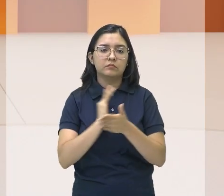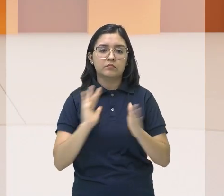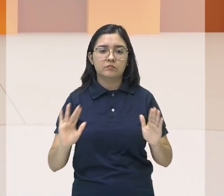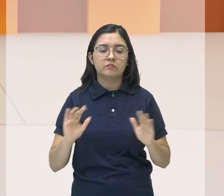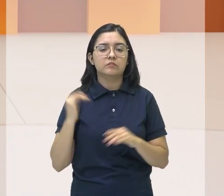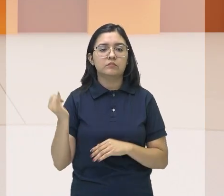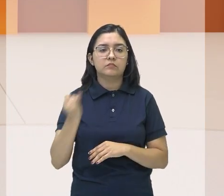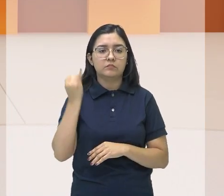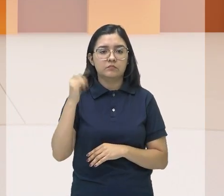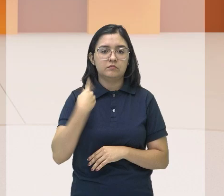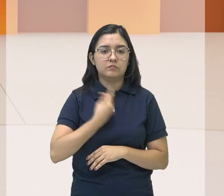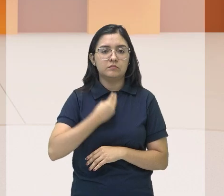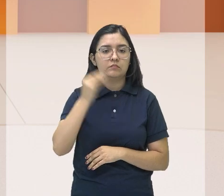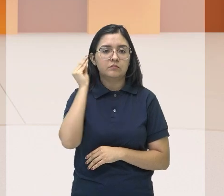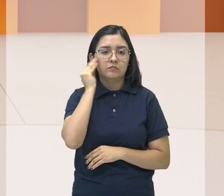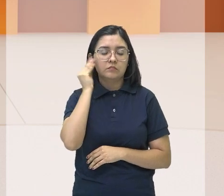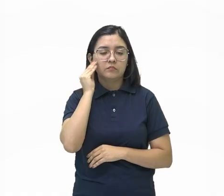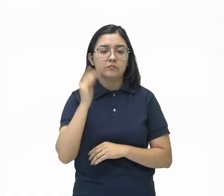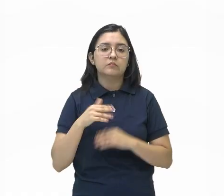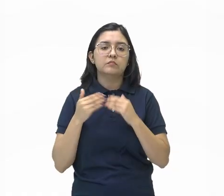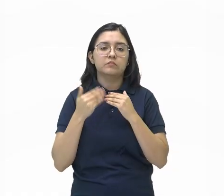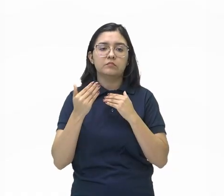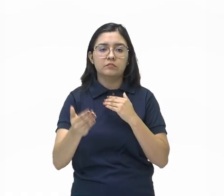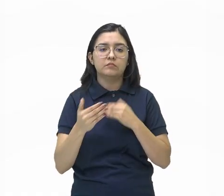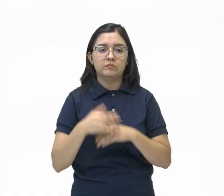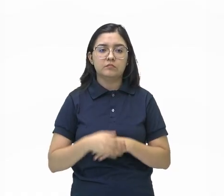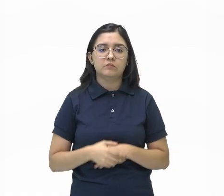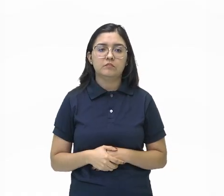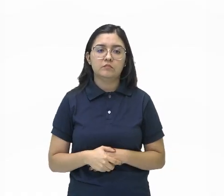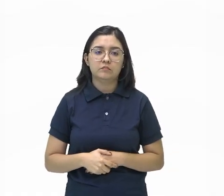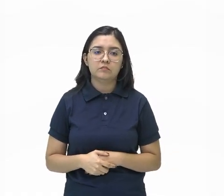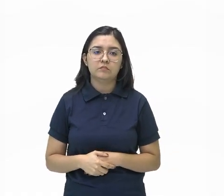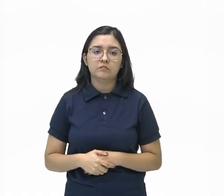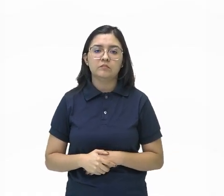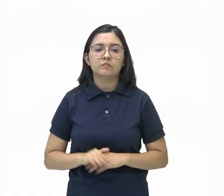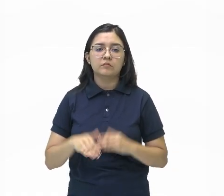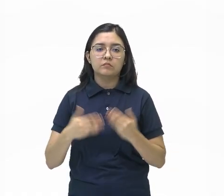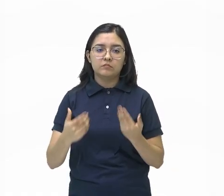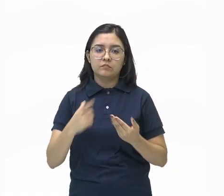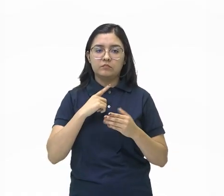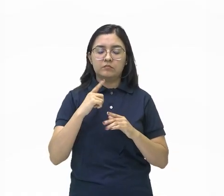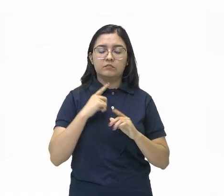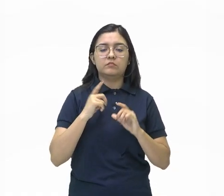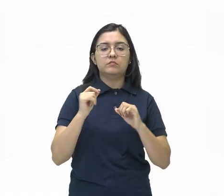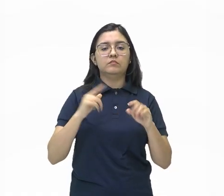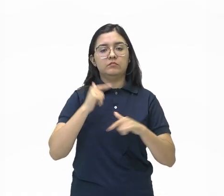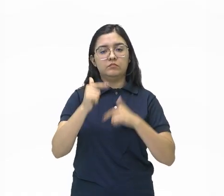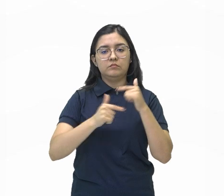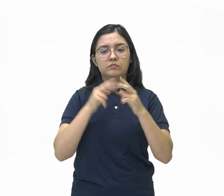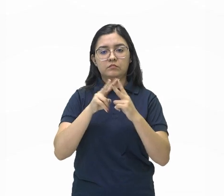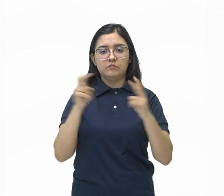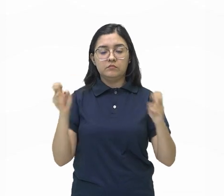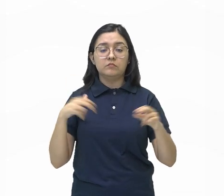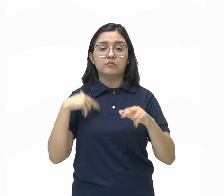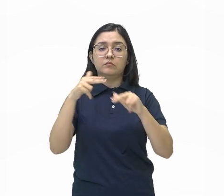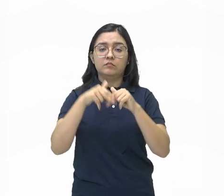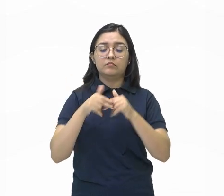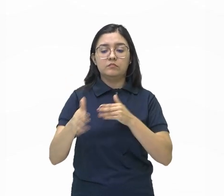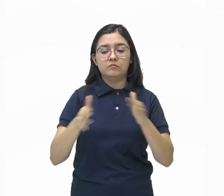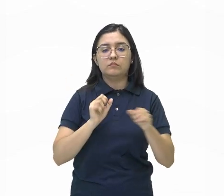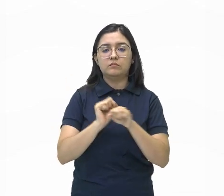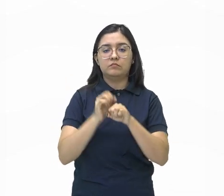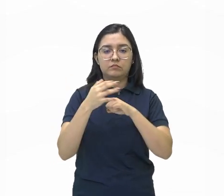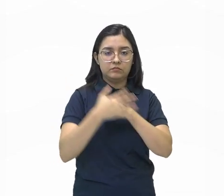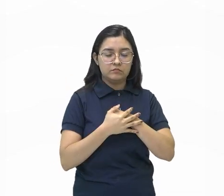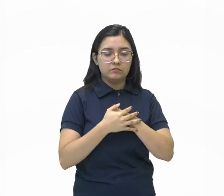É importante ver isso aí. Continuando. Então, a expansão do trabalho remoto, né? Depois da Covid-19,